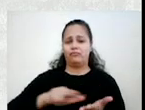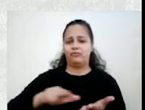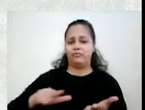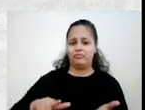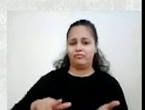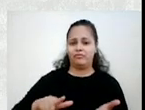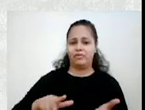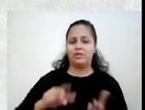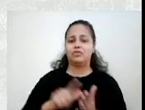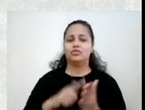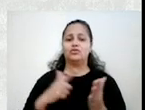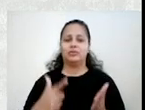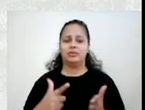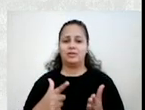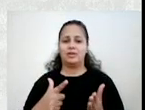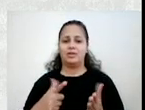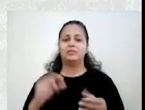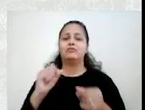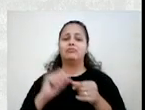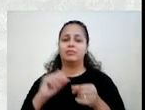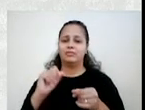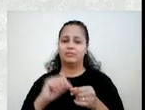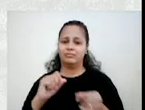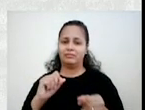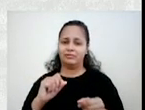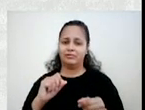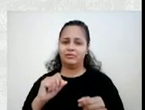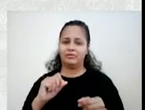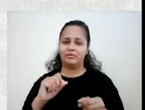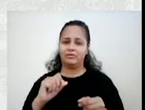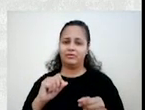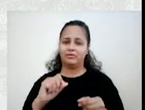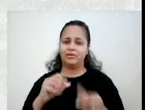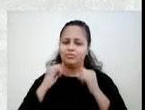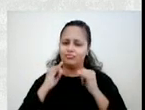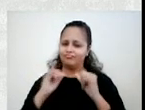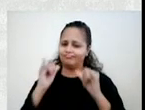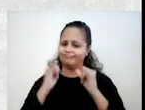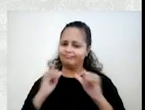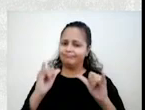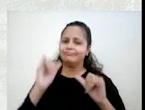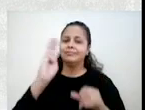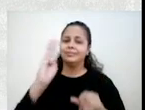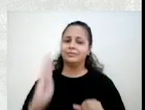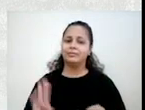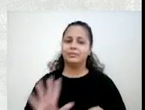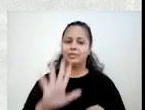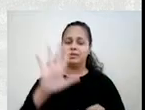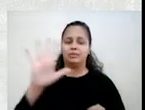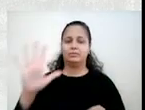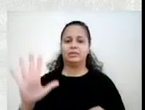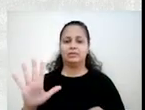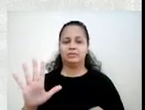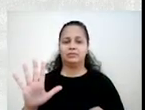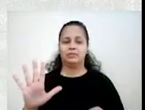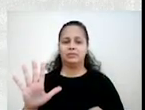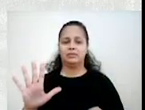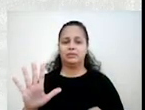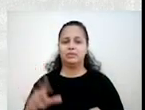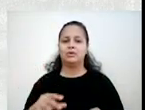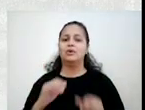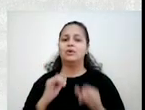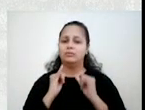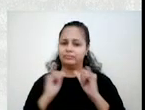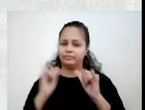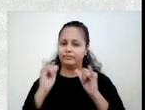jornais como A Liberdade foram fundados e circularam pelo Brasil. Além de noticiar o cotidiano,